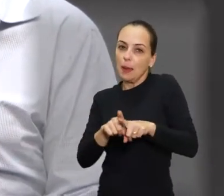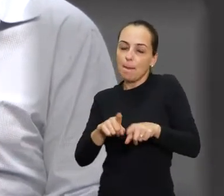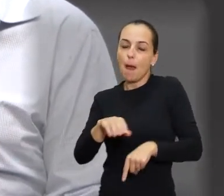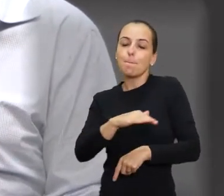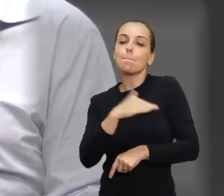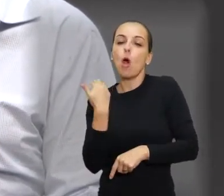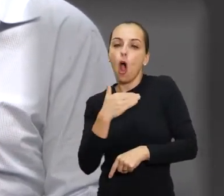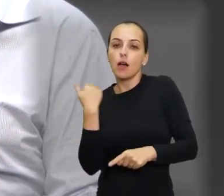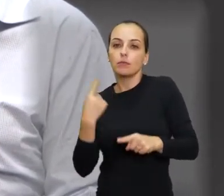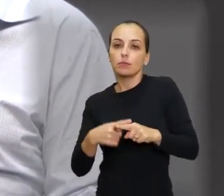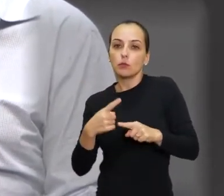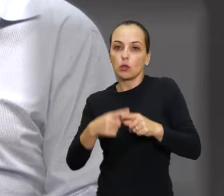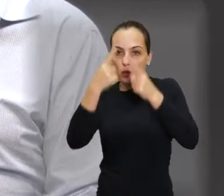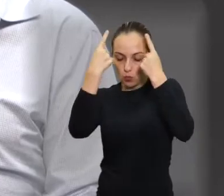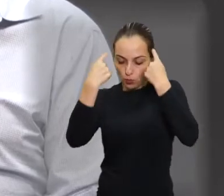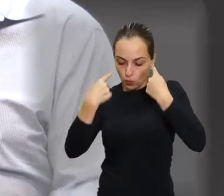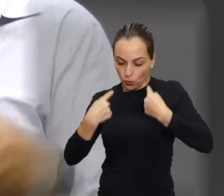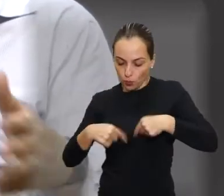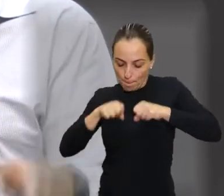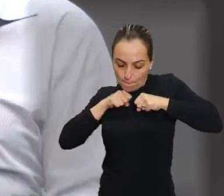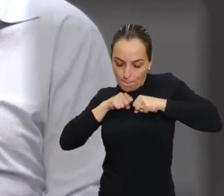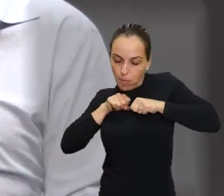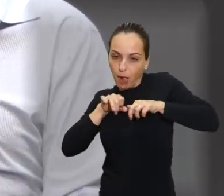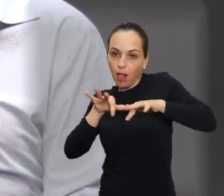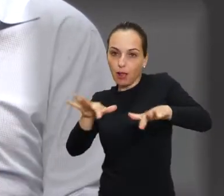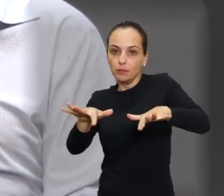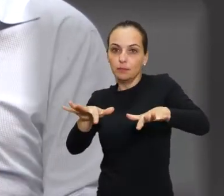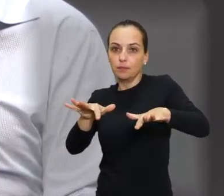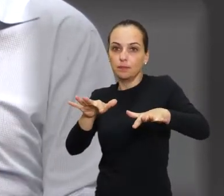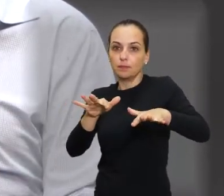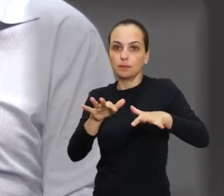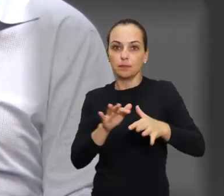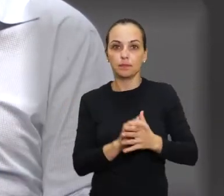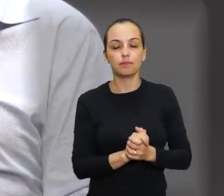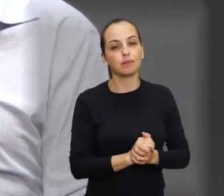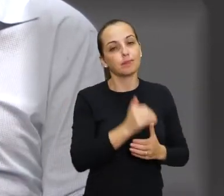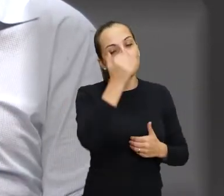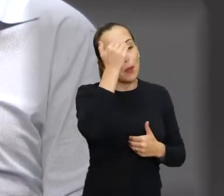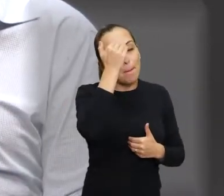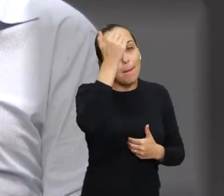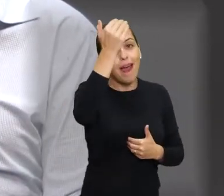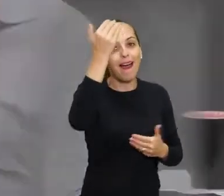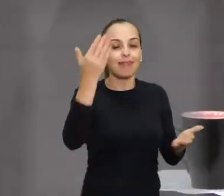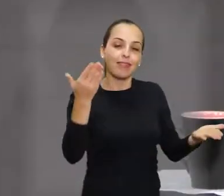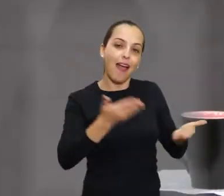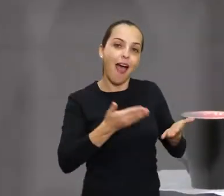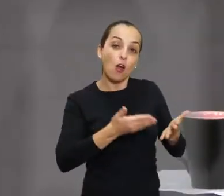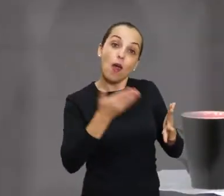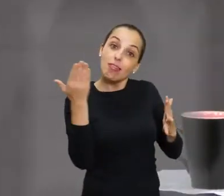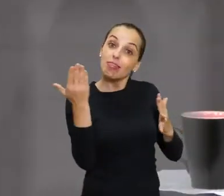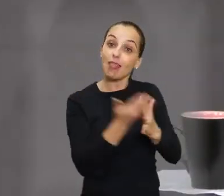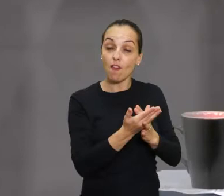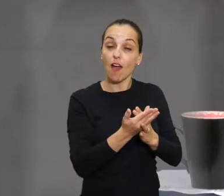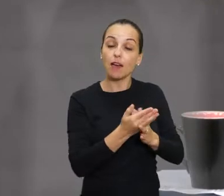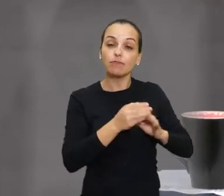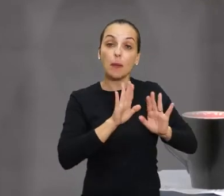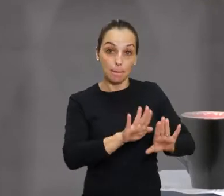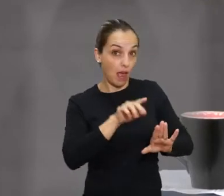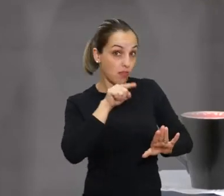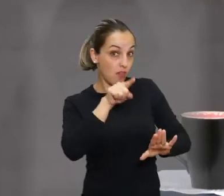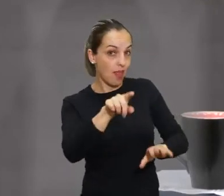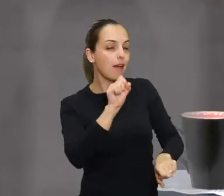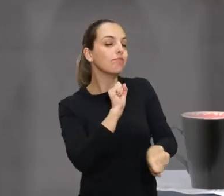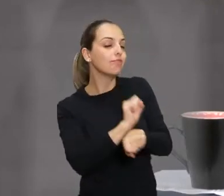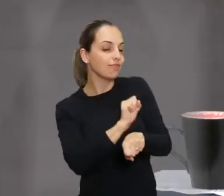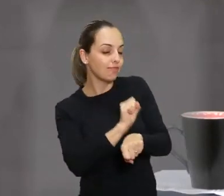e ele pode ser letal e ele dá metástase frequente. Obrigada, doutor Sérgio. Agora nós vamos para